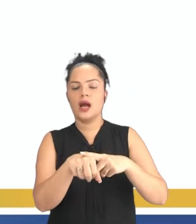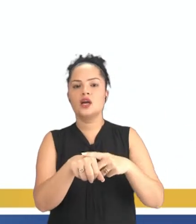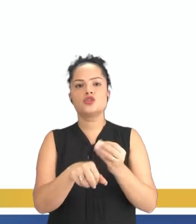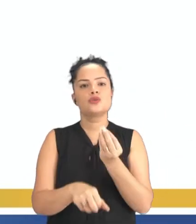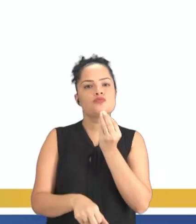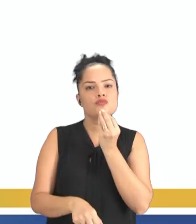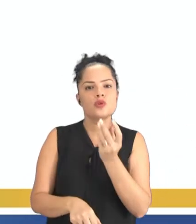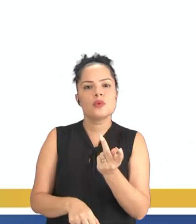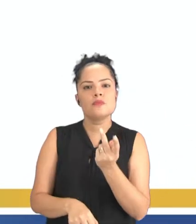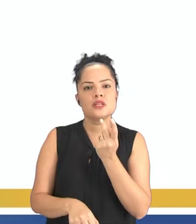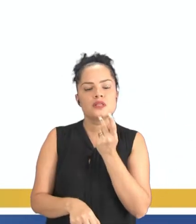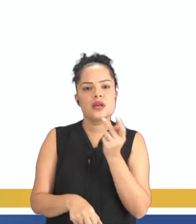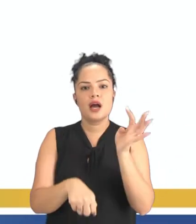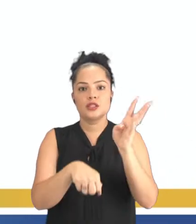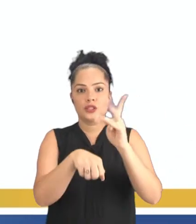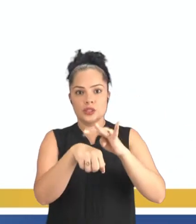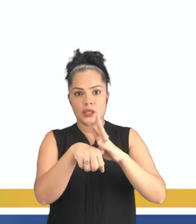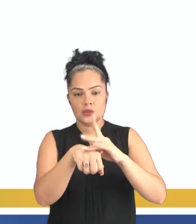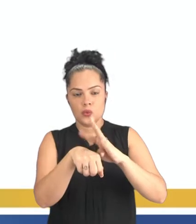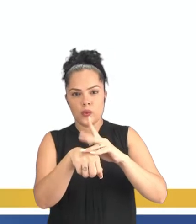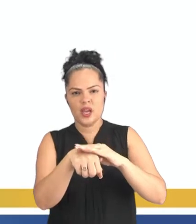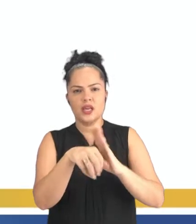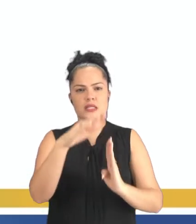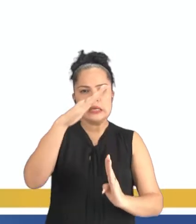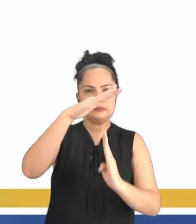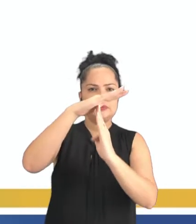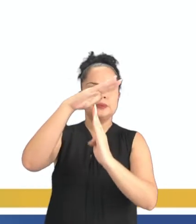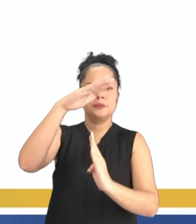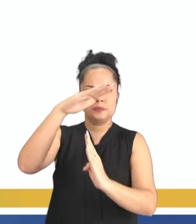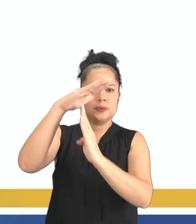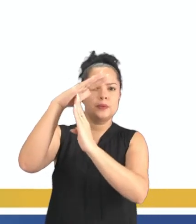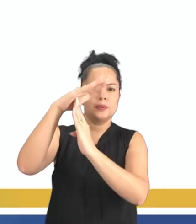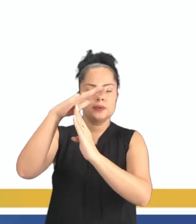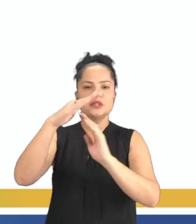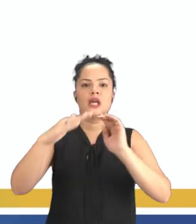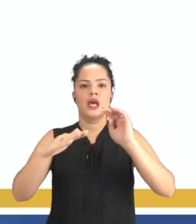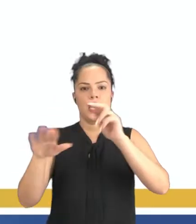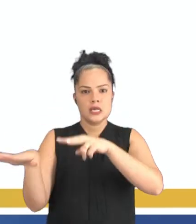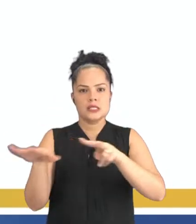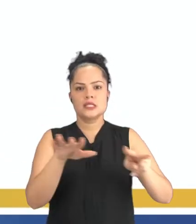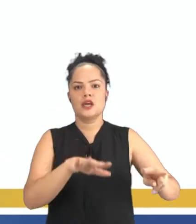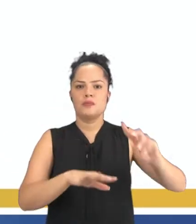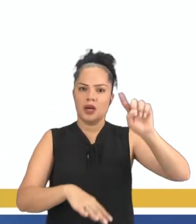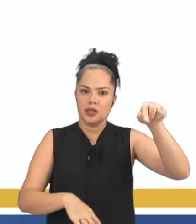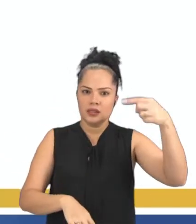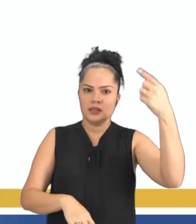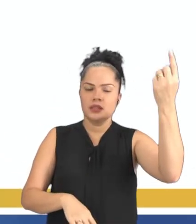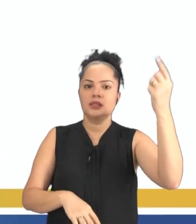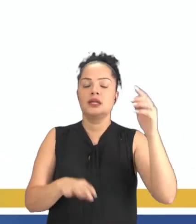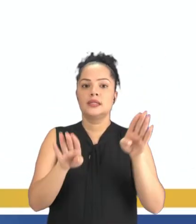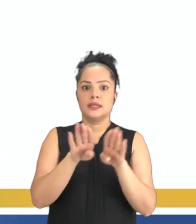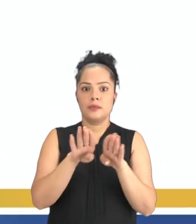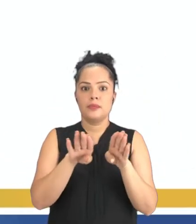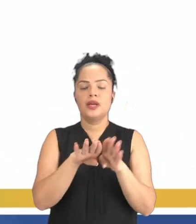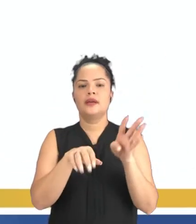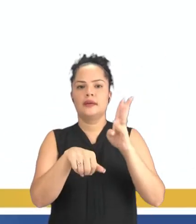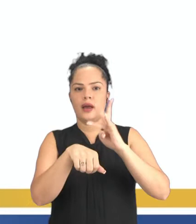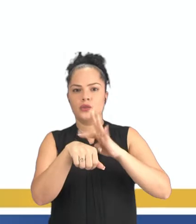probabilidade dessa doença atingir seu pico nas próximas semanas, ou qual a probabilidade da